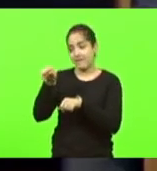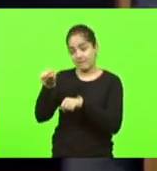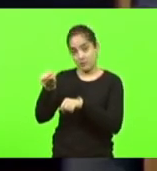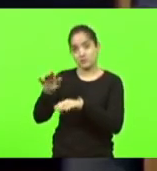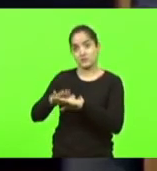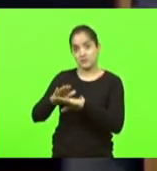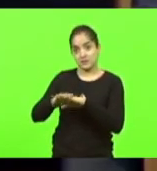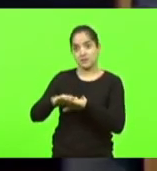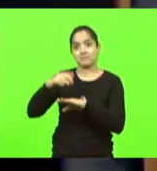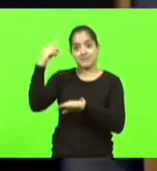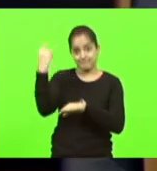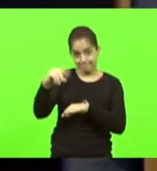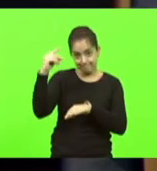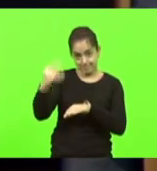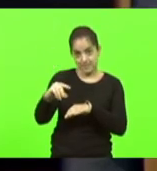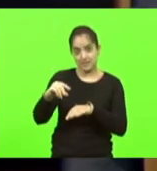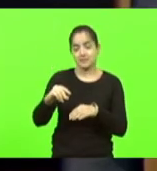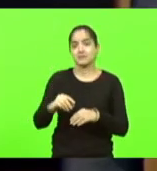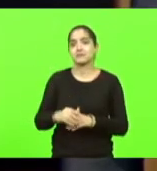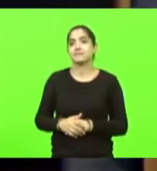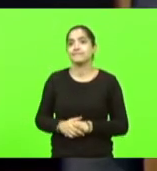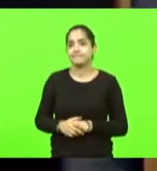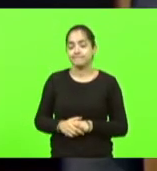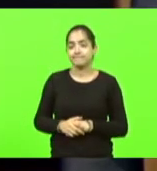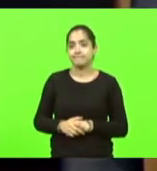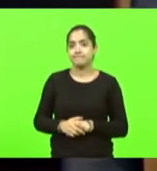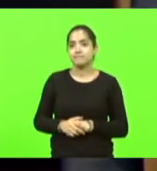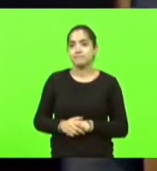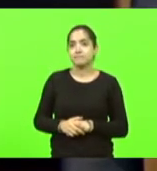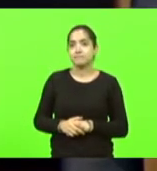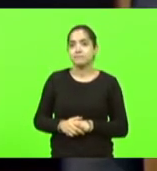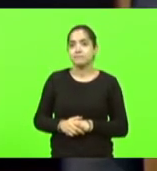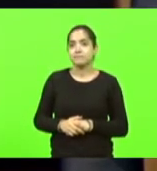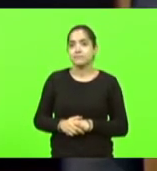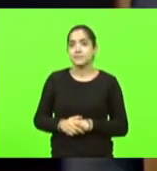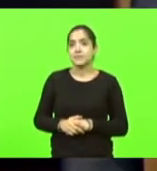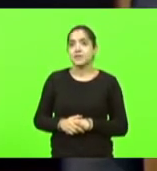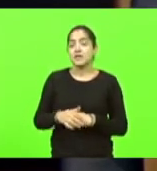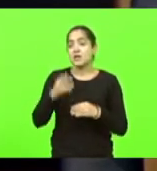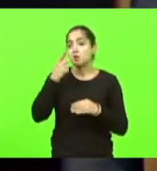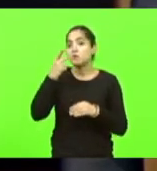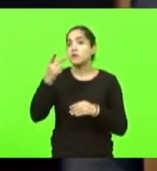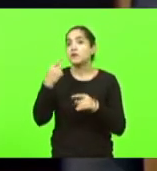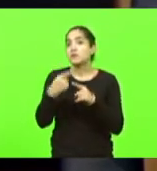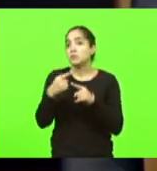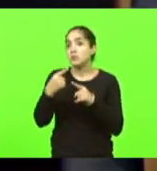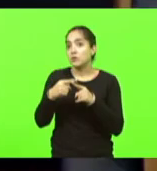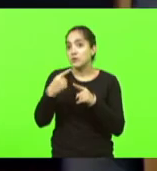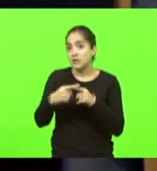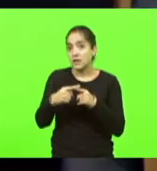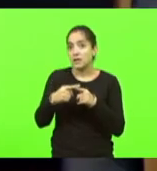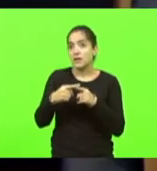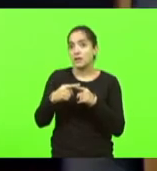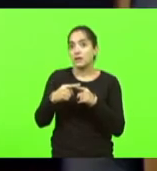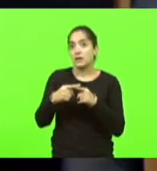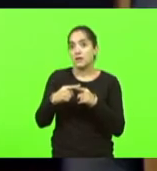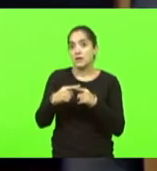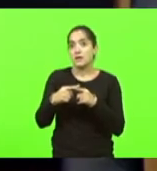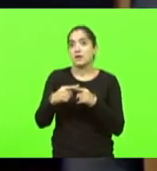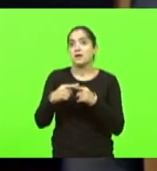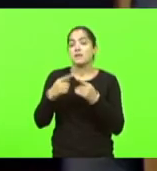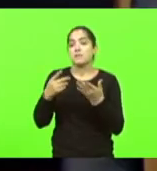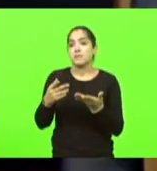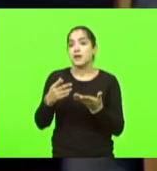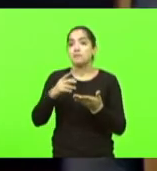você e quem merece a surra é você e eu tô falando isso para você para polícia polícia e Santa